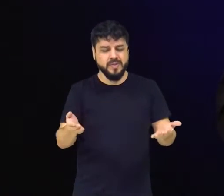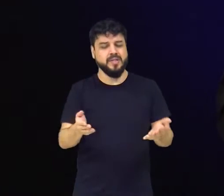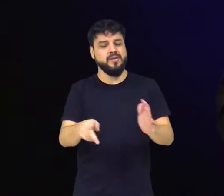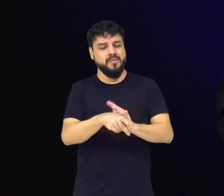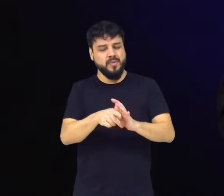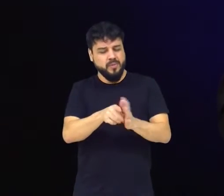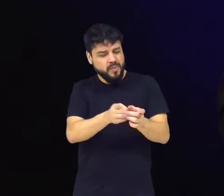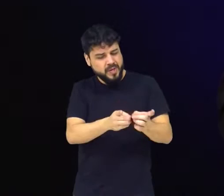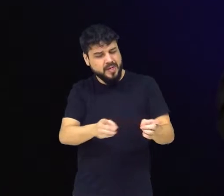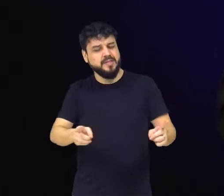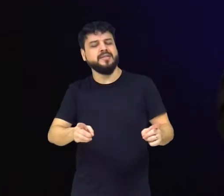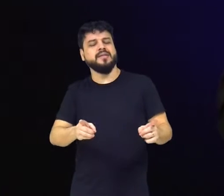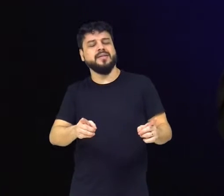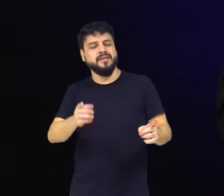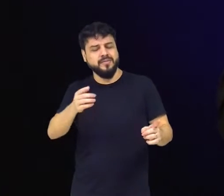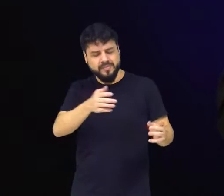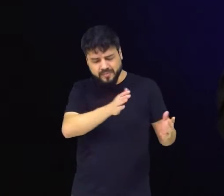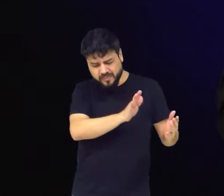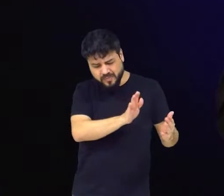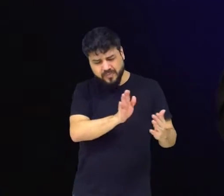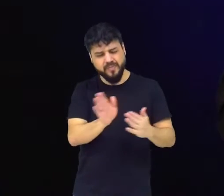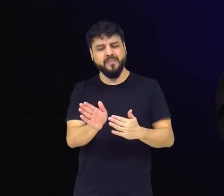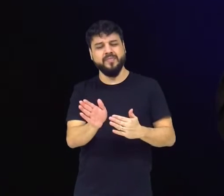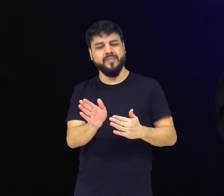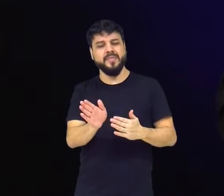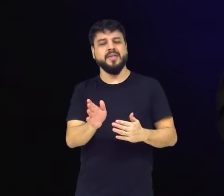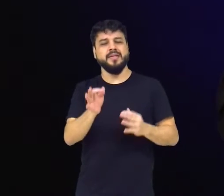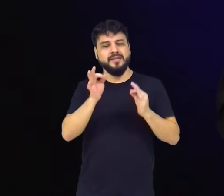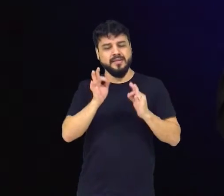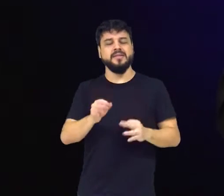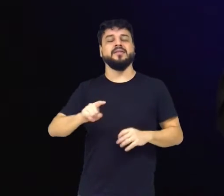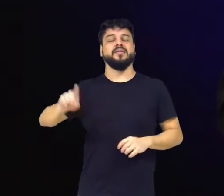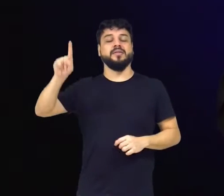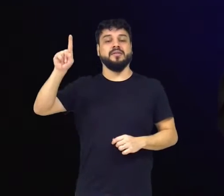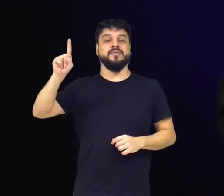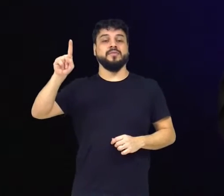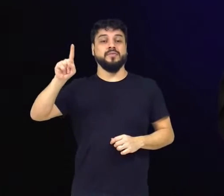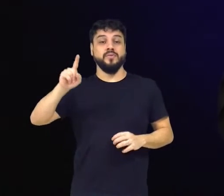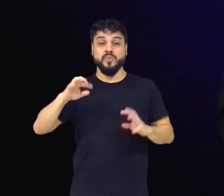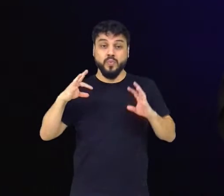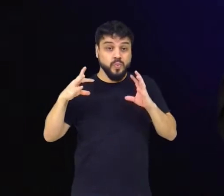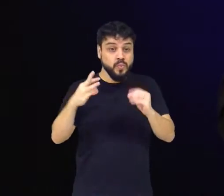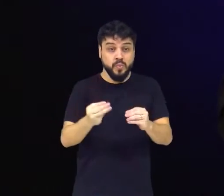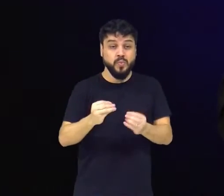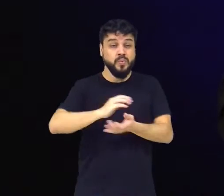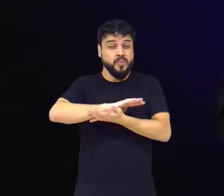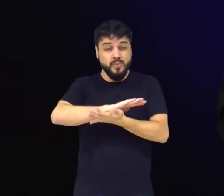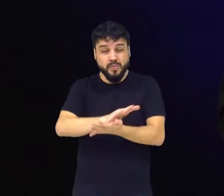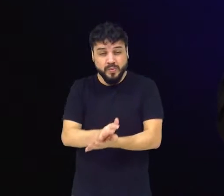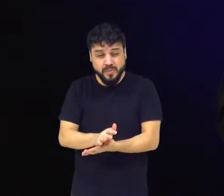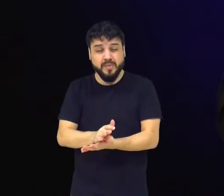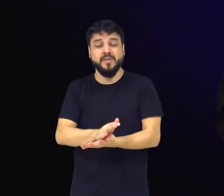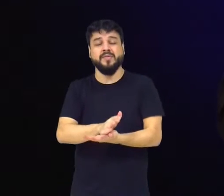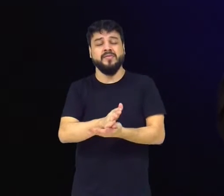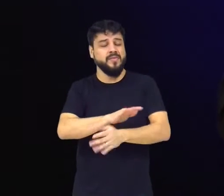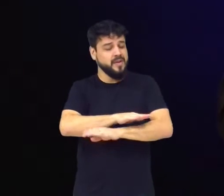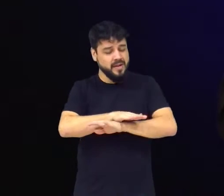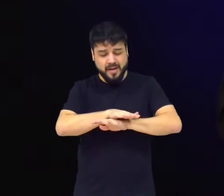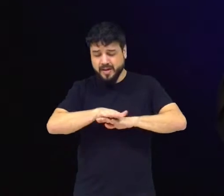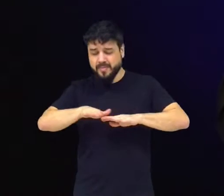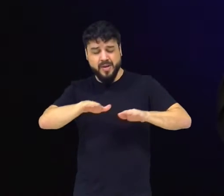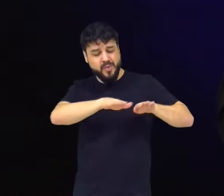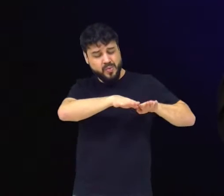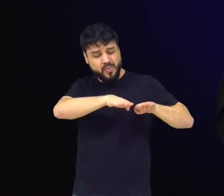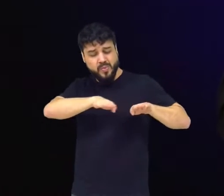caminho do Senhor, endireitai no ermo vereda, nosso Deus. Todo vale será aterrado e nivelados todos os